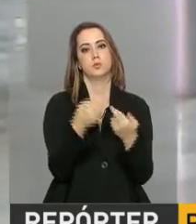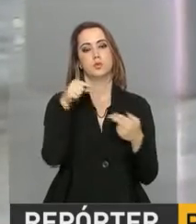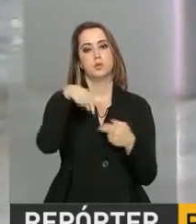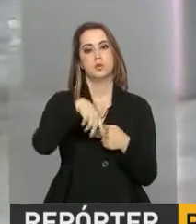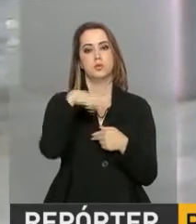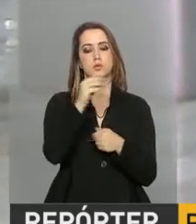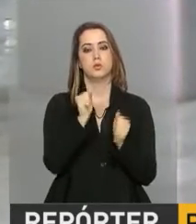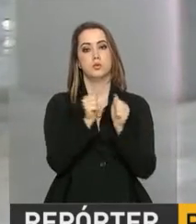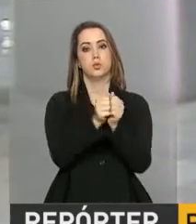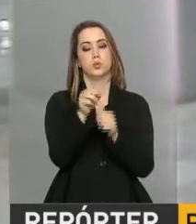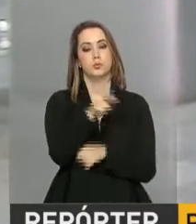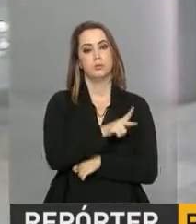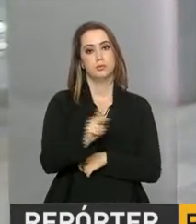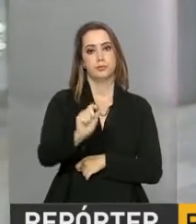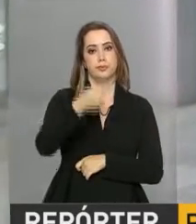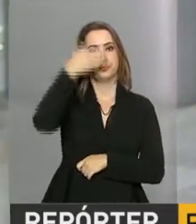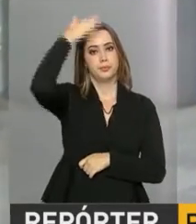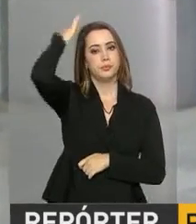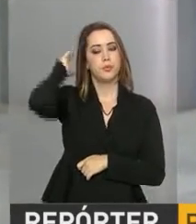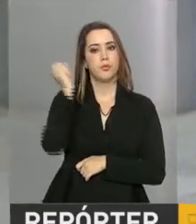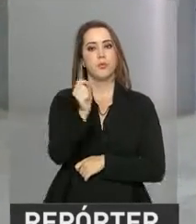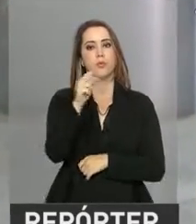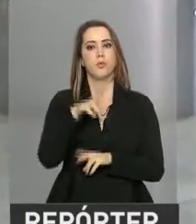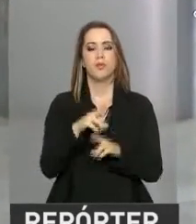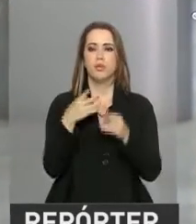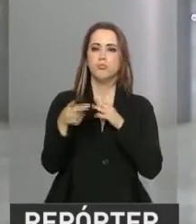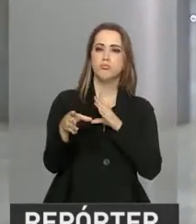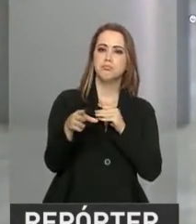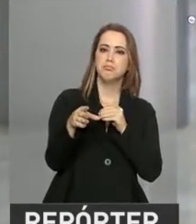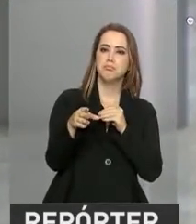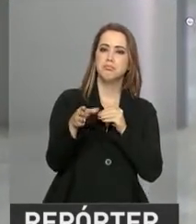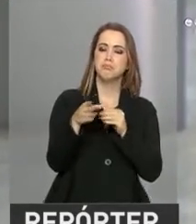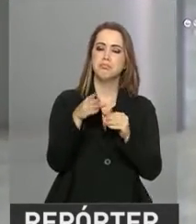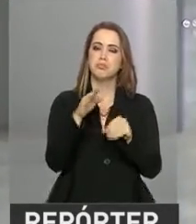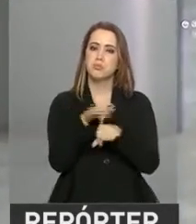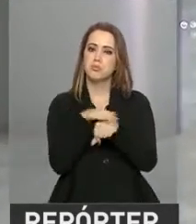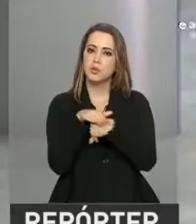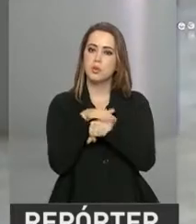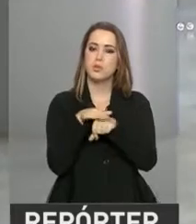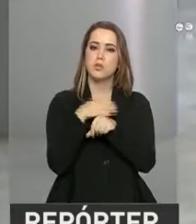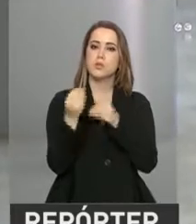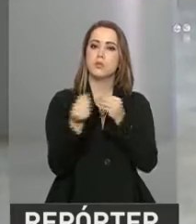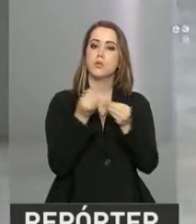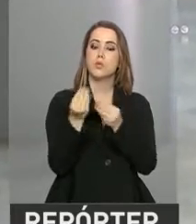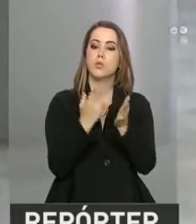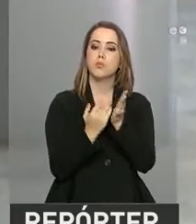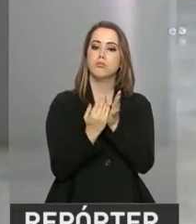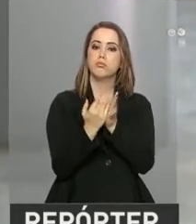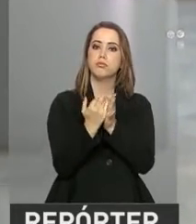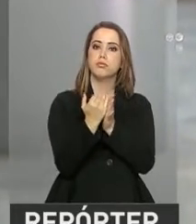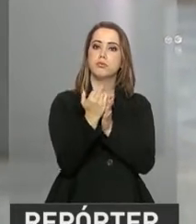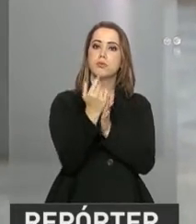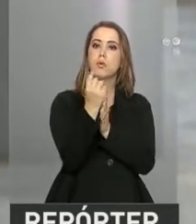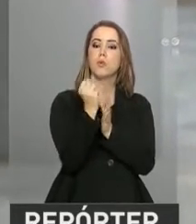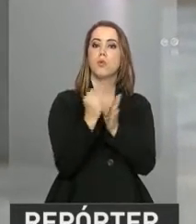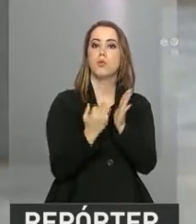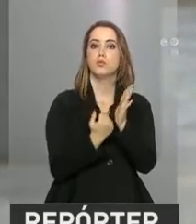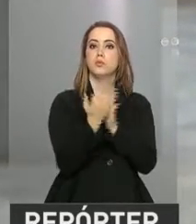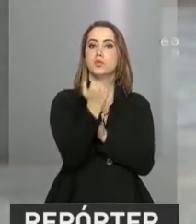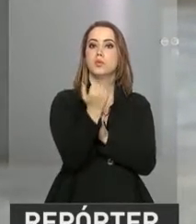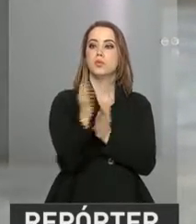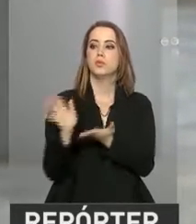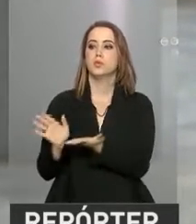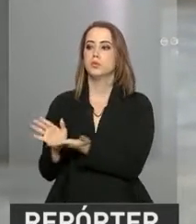com o presidente exercício Michel Temer. Eles discutiram formas de aumentar as receitas estaduais. Entre